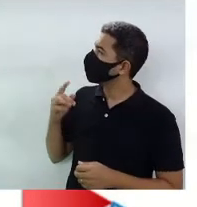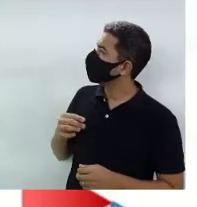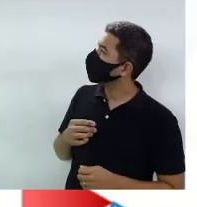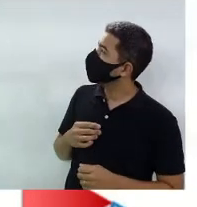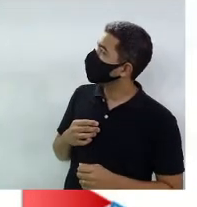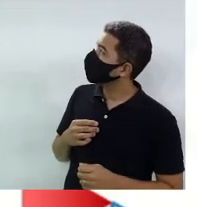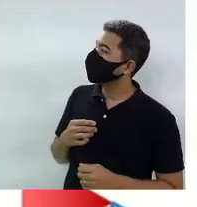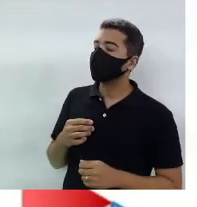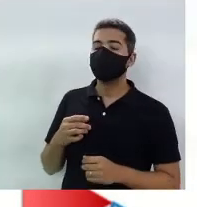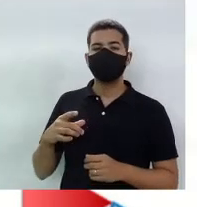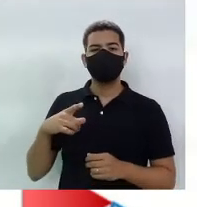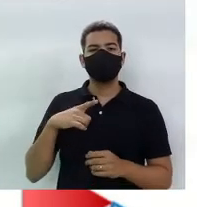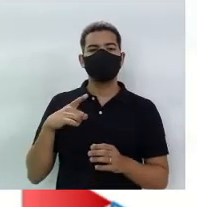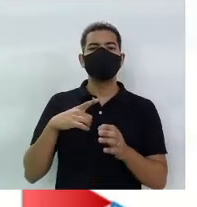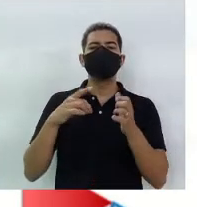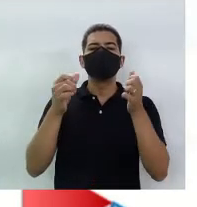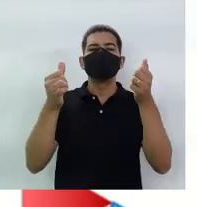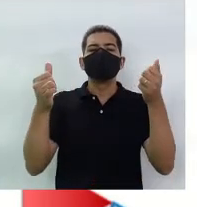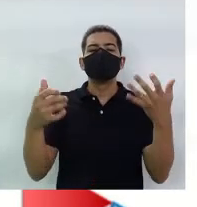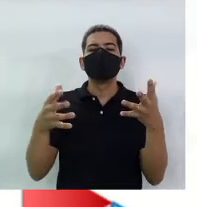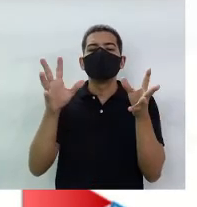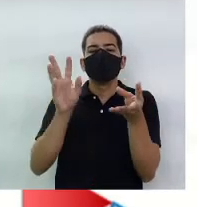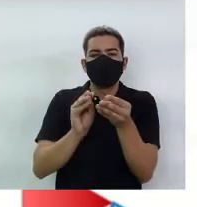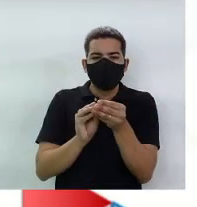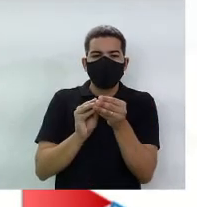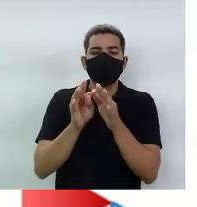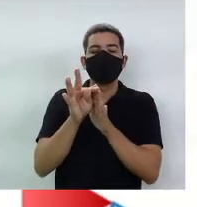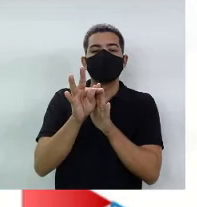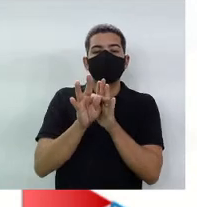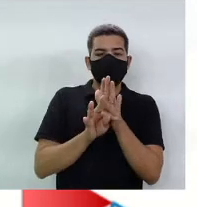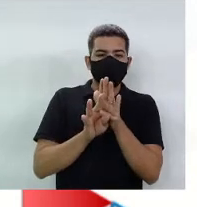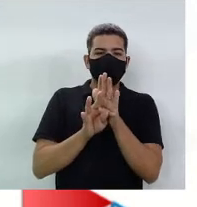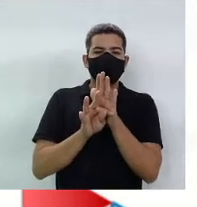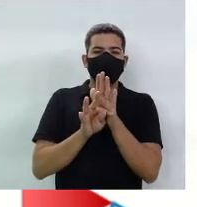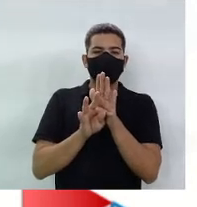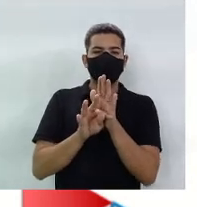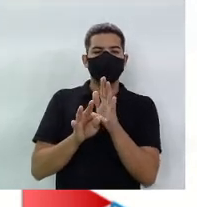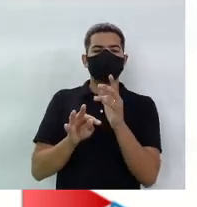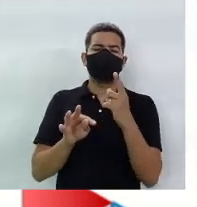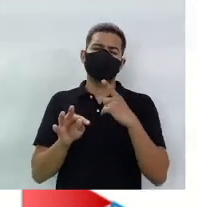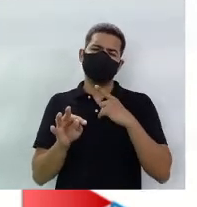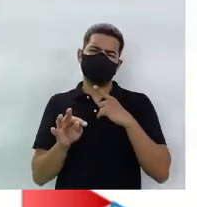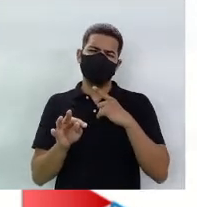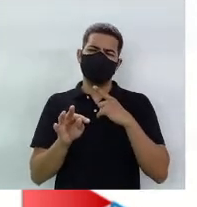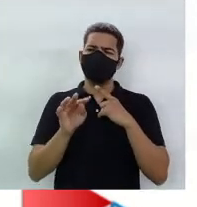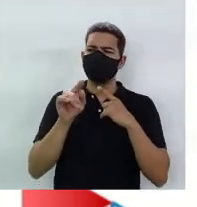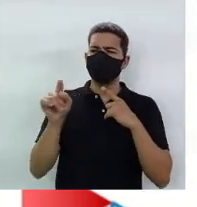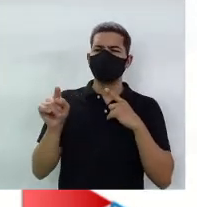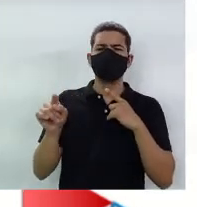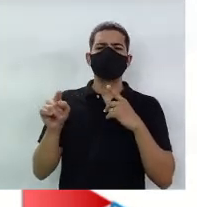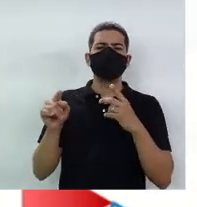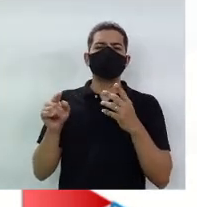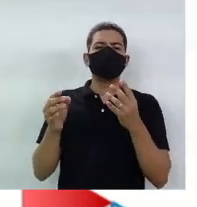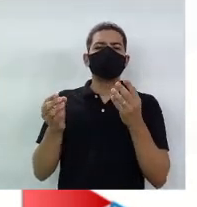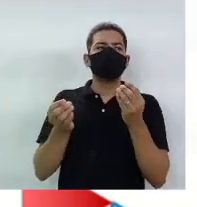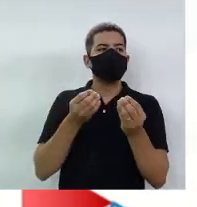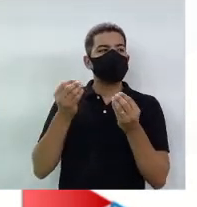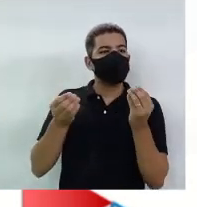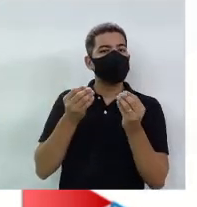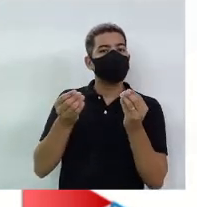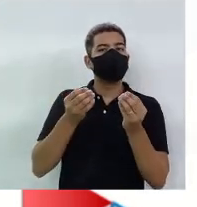uma pequena definição. O texto, um texto, é um enunciado, é um dito que pode ser